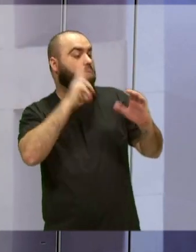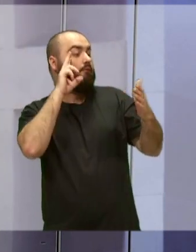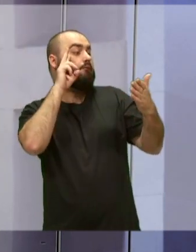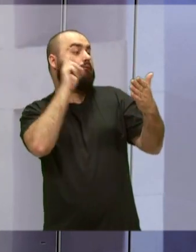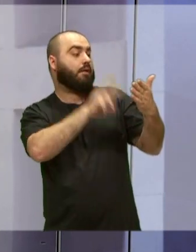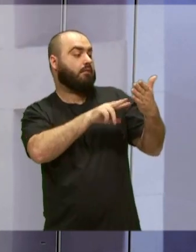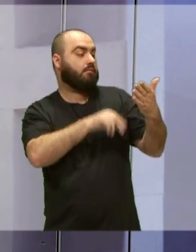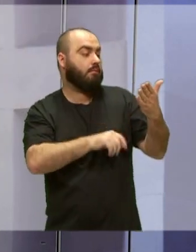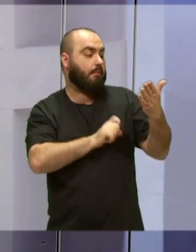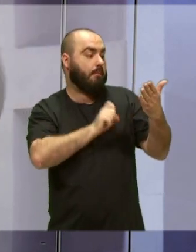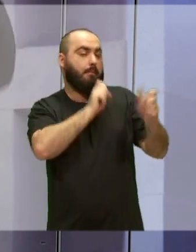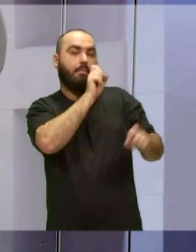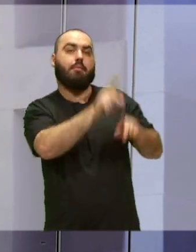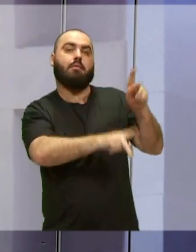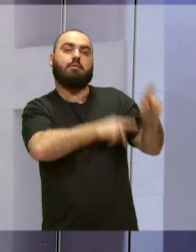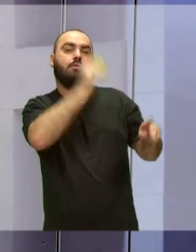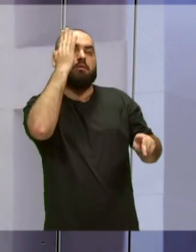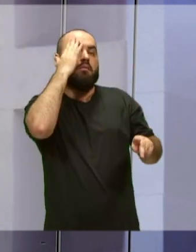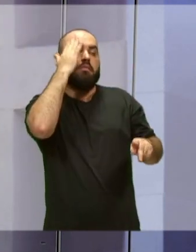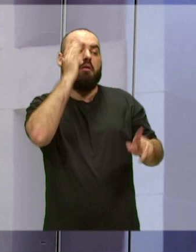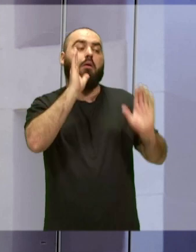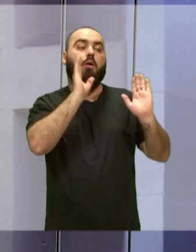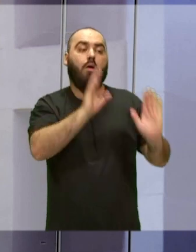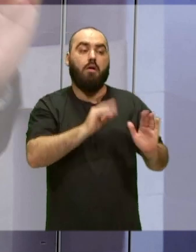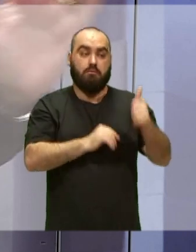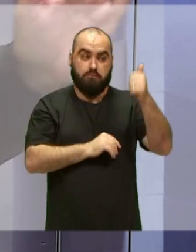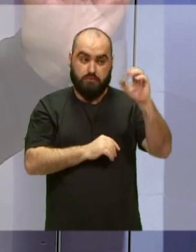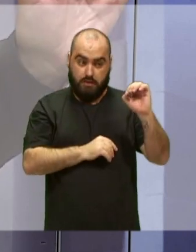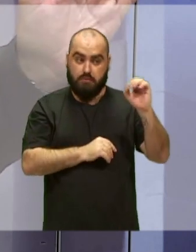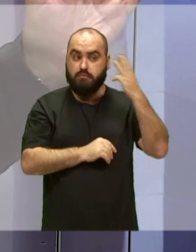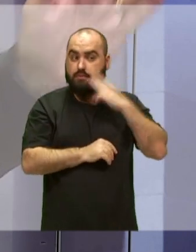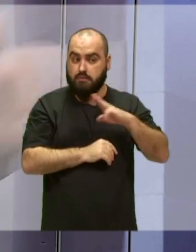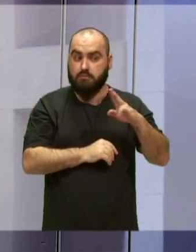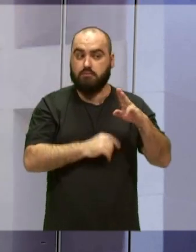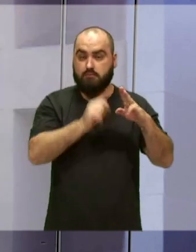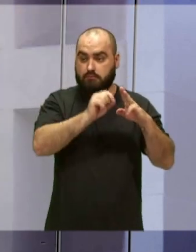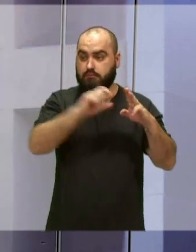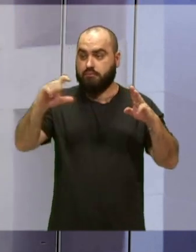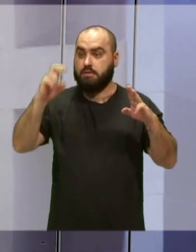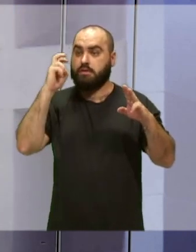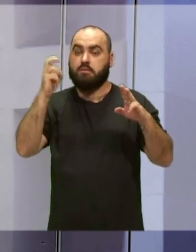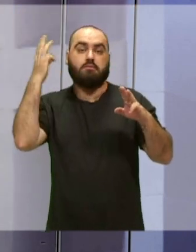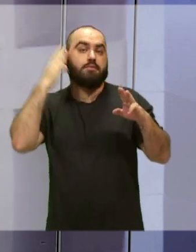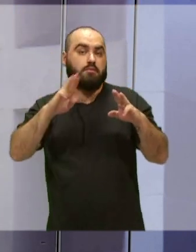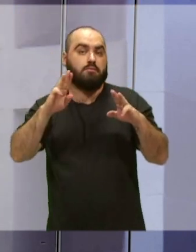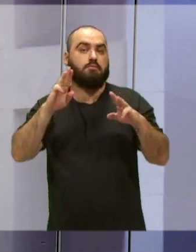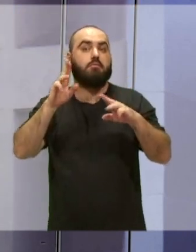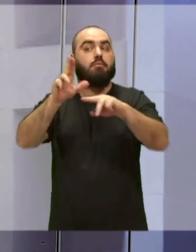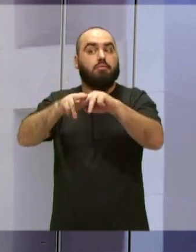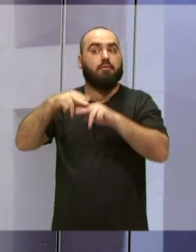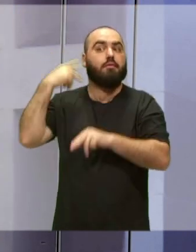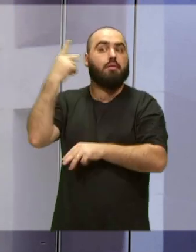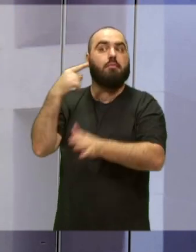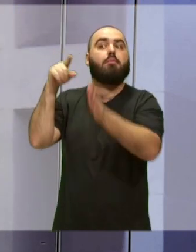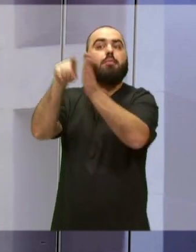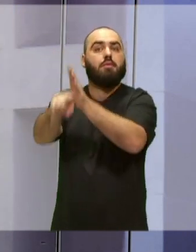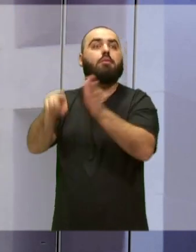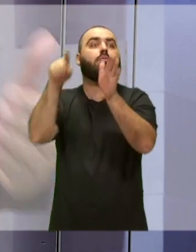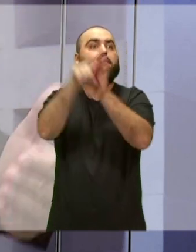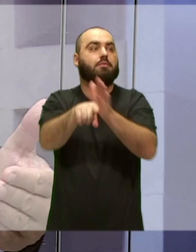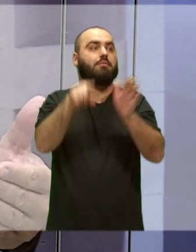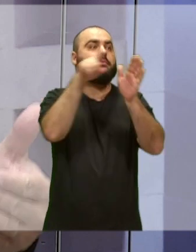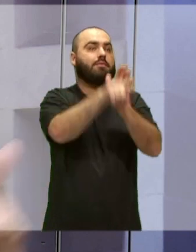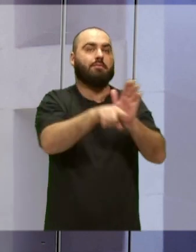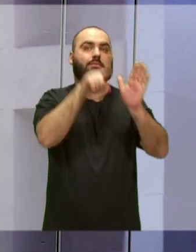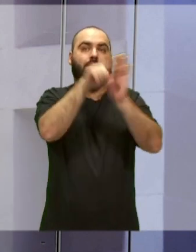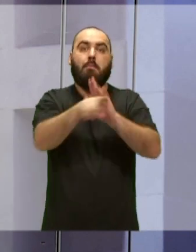aqui pra população inteira ó eu vou aumentar em 5 milhões a obra mas por quê E aí vem todo o questionamento do vereador então por isso essa